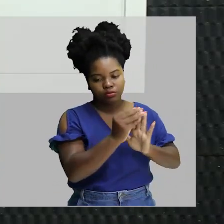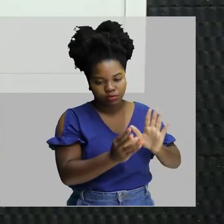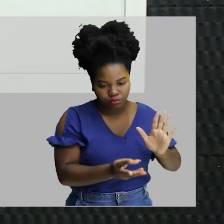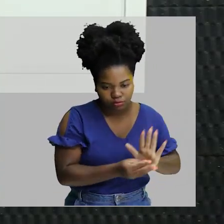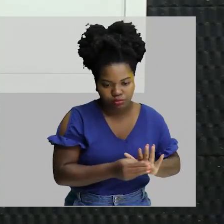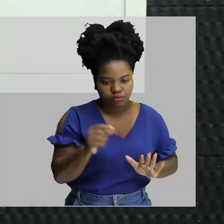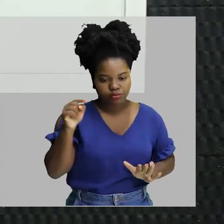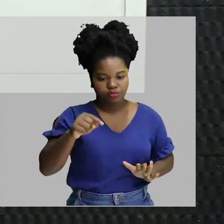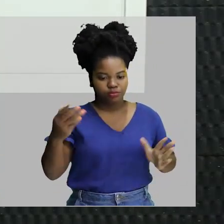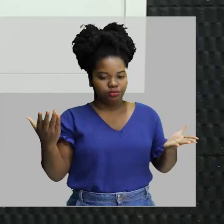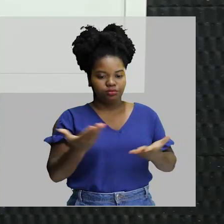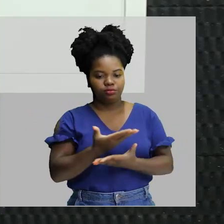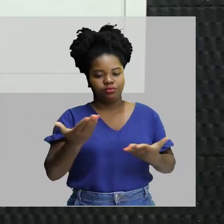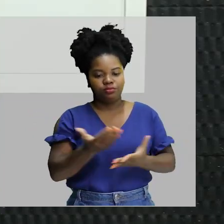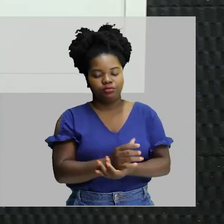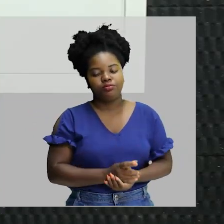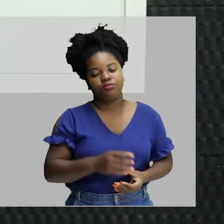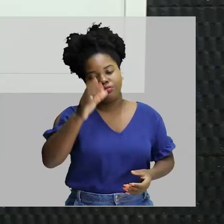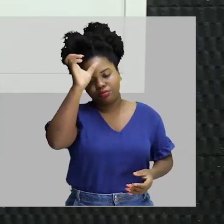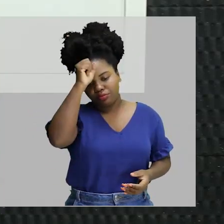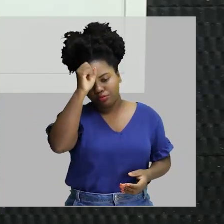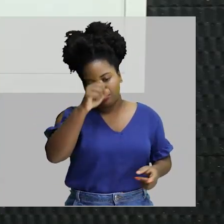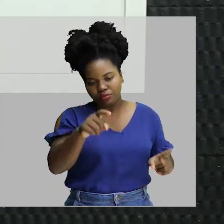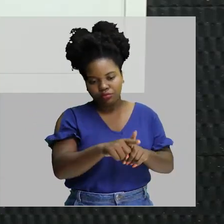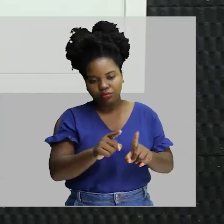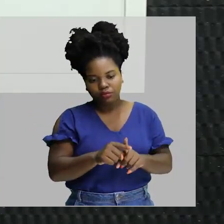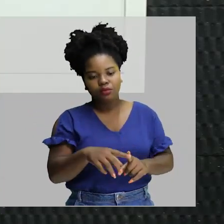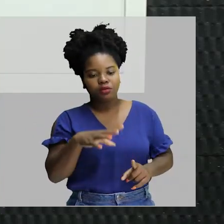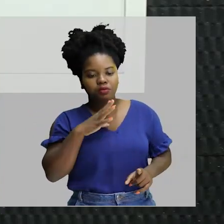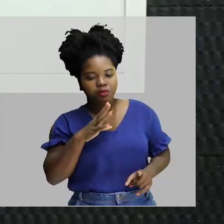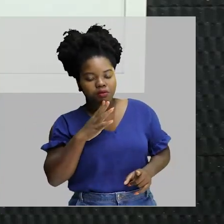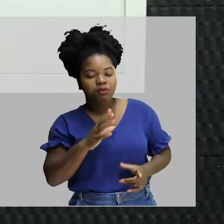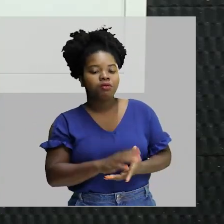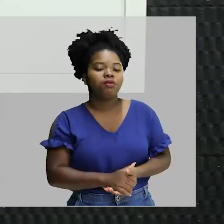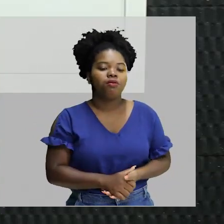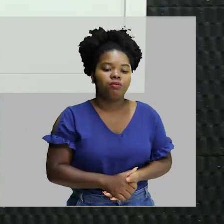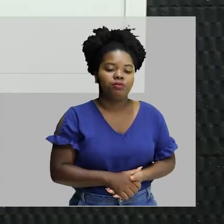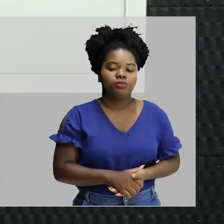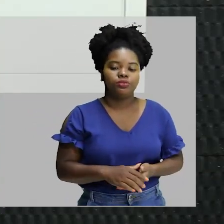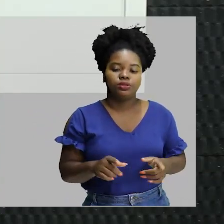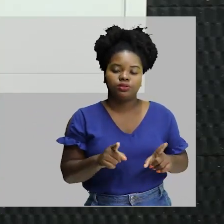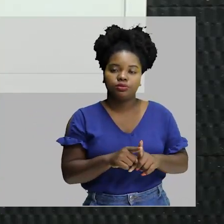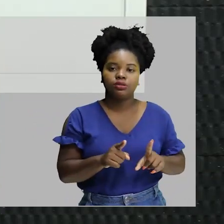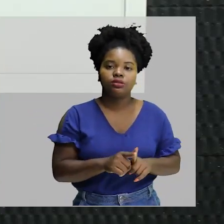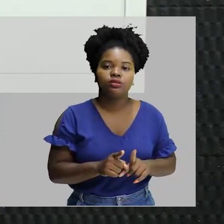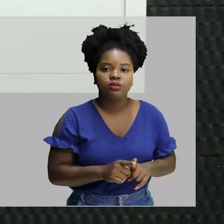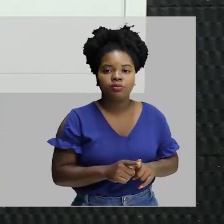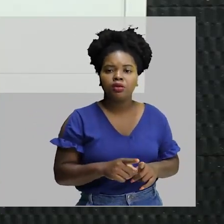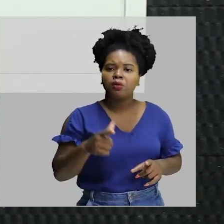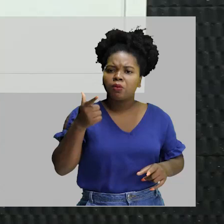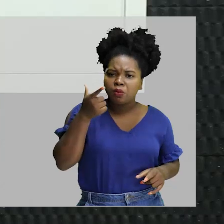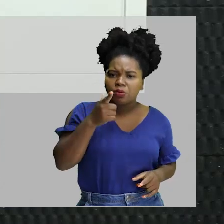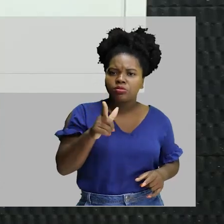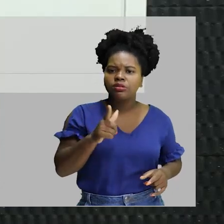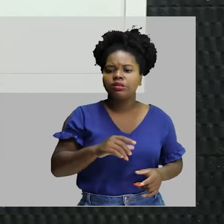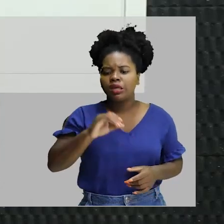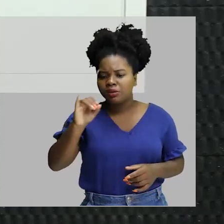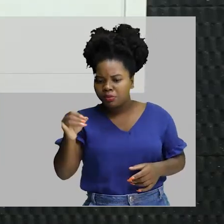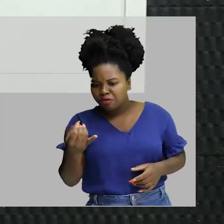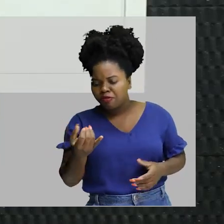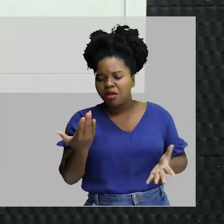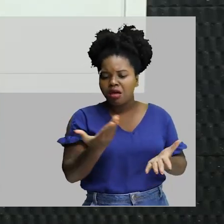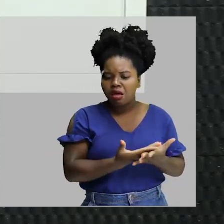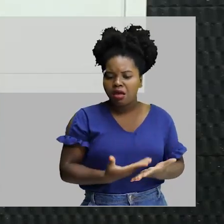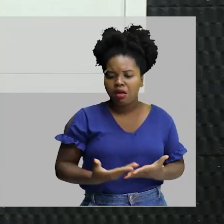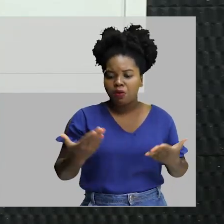conteúdos, apreender mais o conhecimento e, claro, constituir aí, né, um aproveitamento maior